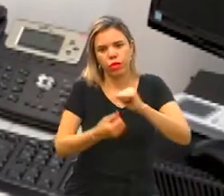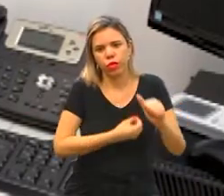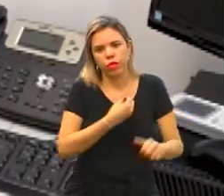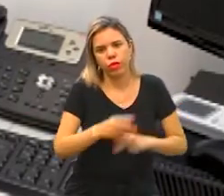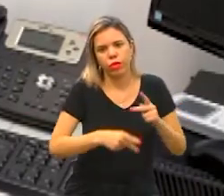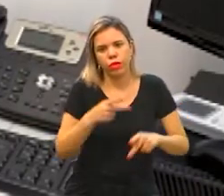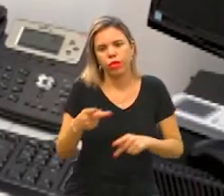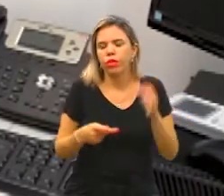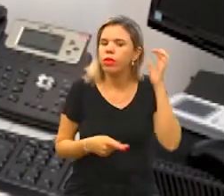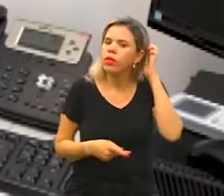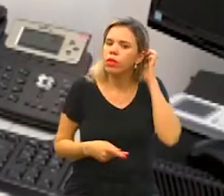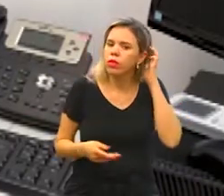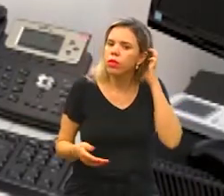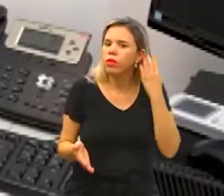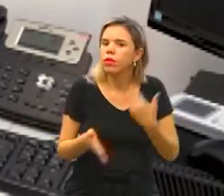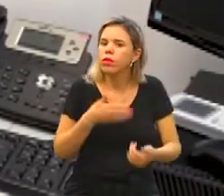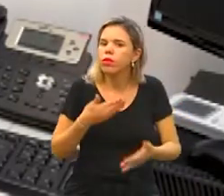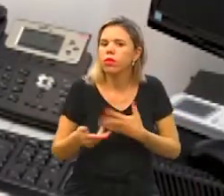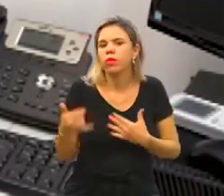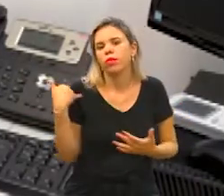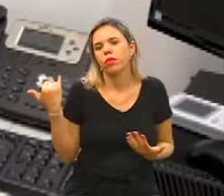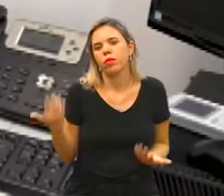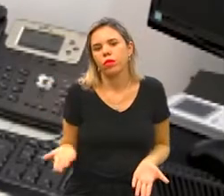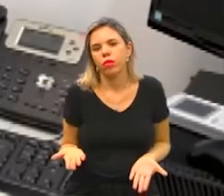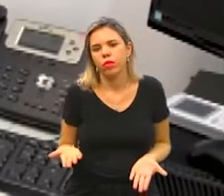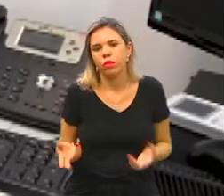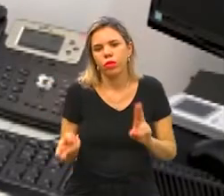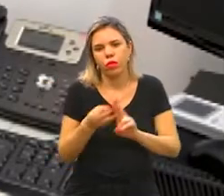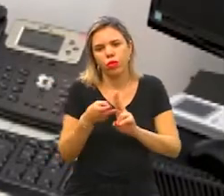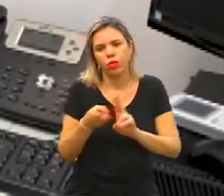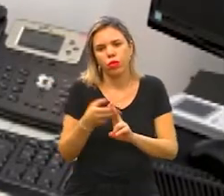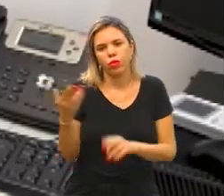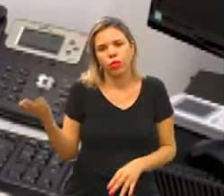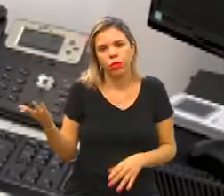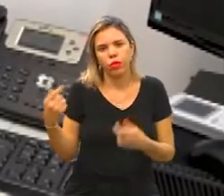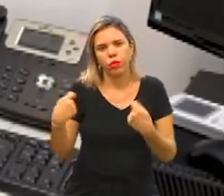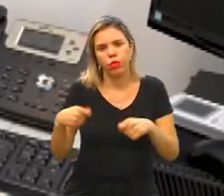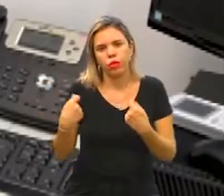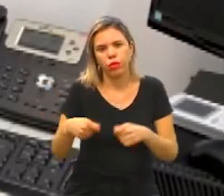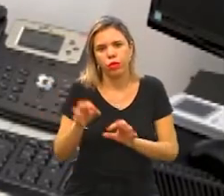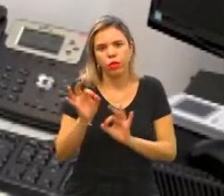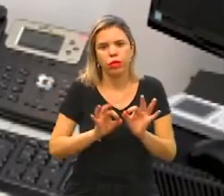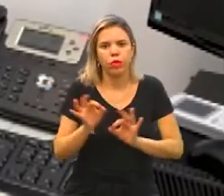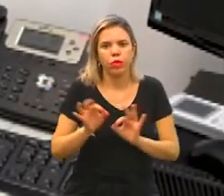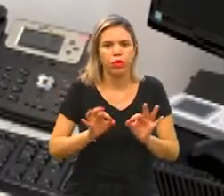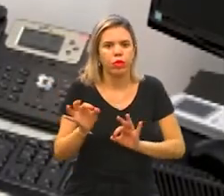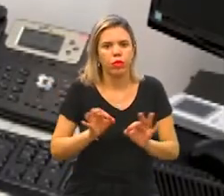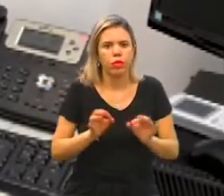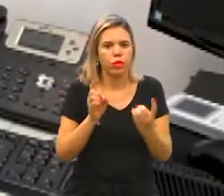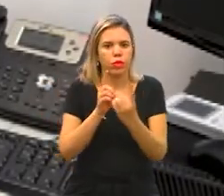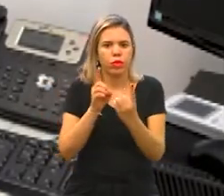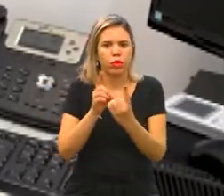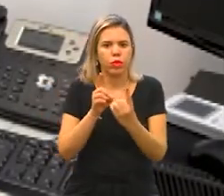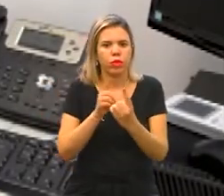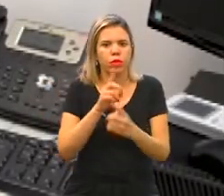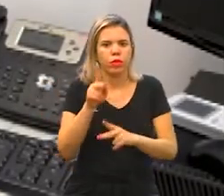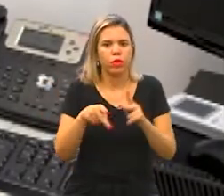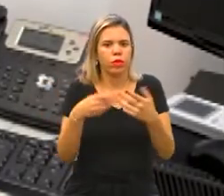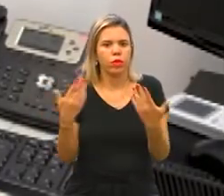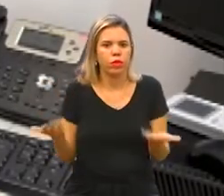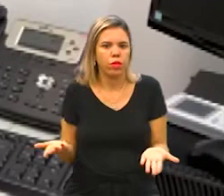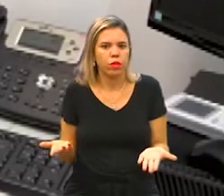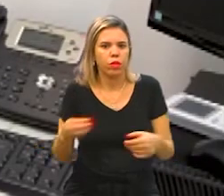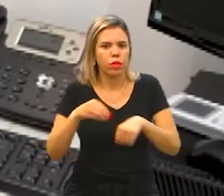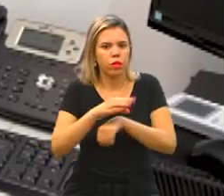a qualidade de vida é independente da faixa etária e o SUS precisa estar preparado para